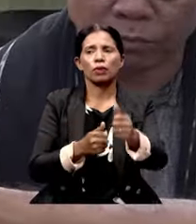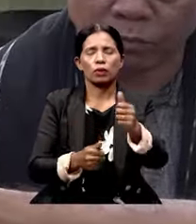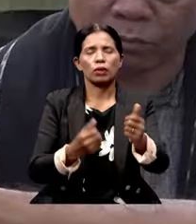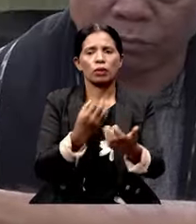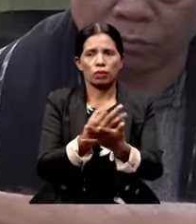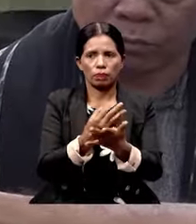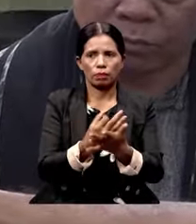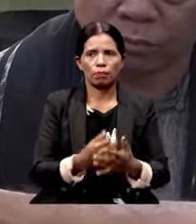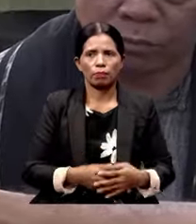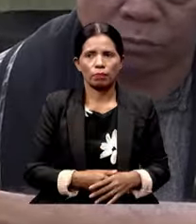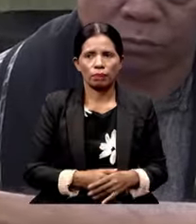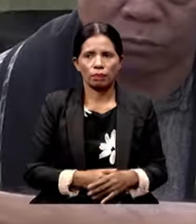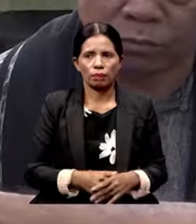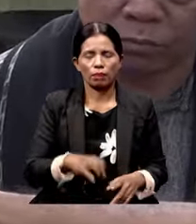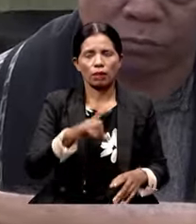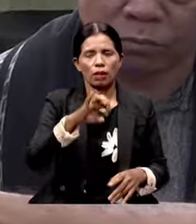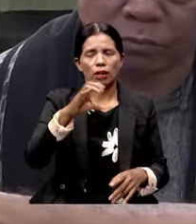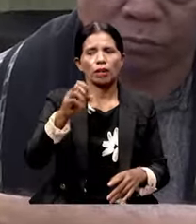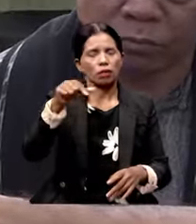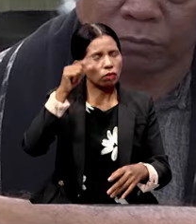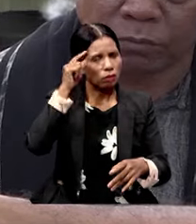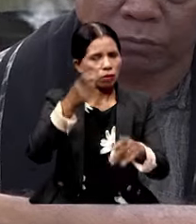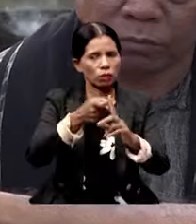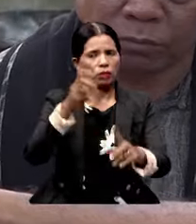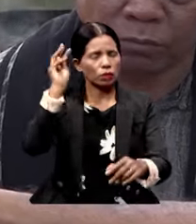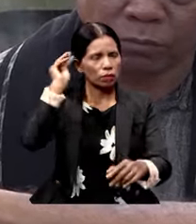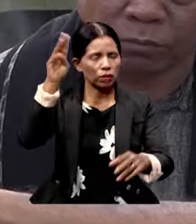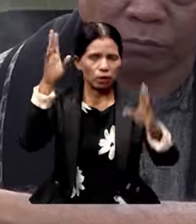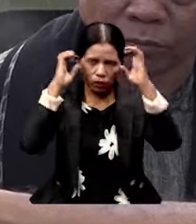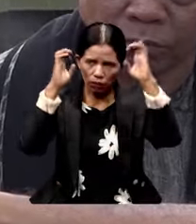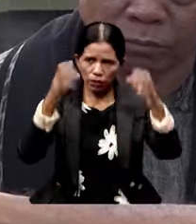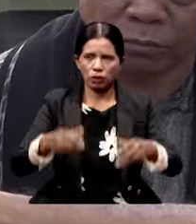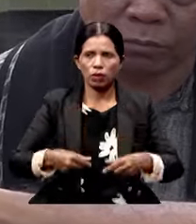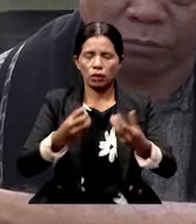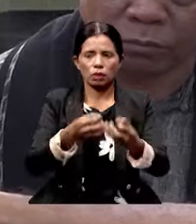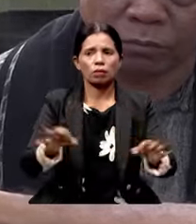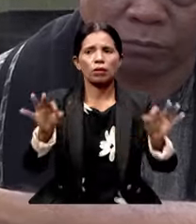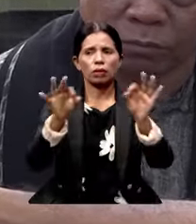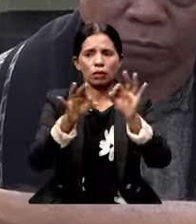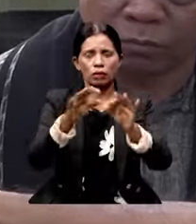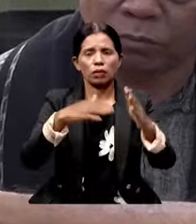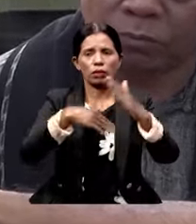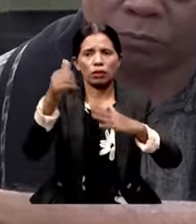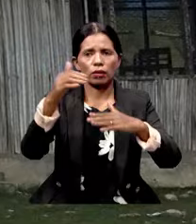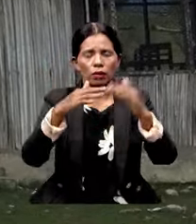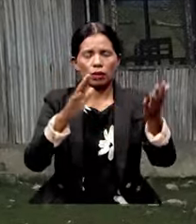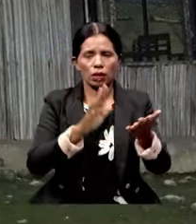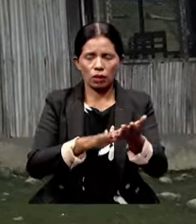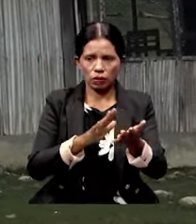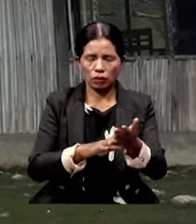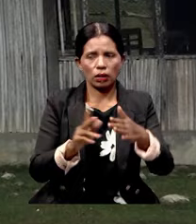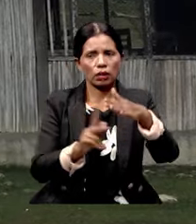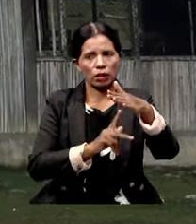orçamento. Elio Hactuir, governo de Rússia e Ministério da Educação, se for prioridade da infraestrutura pré-escolar,